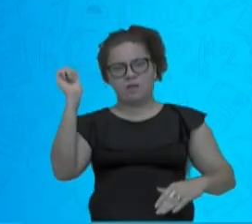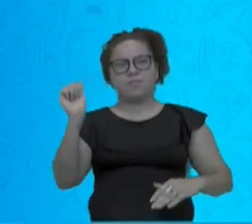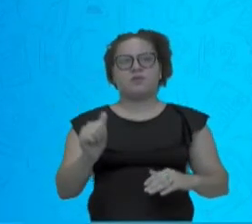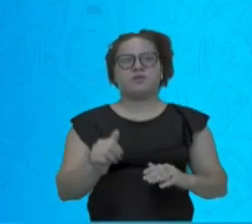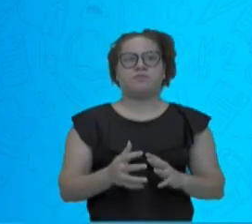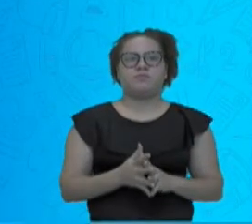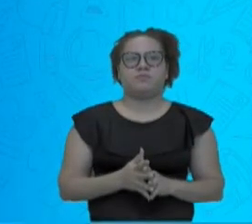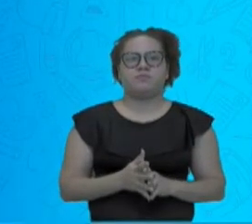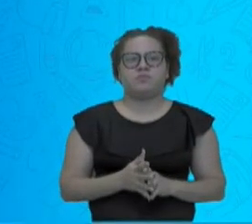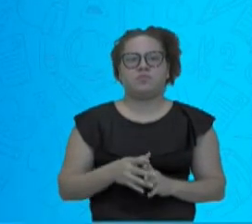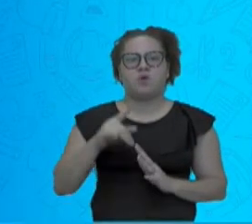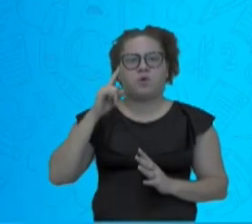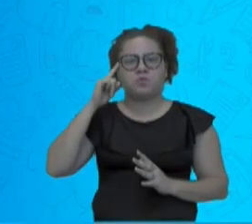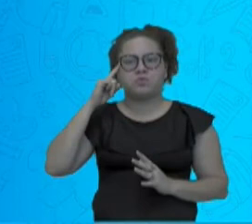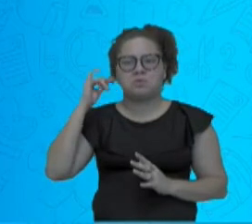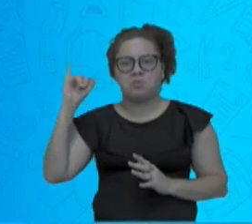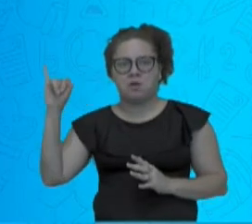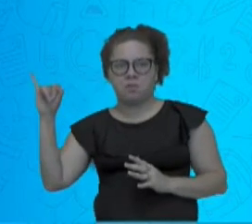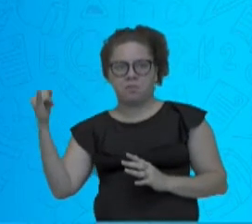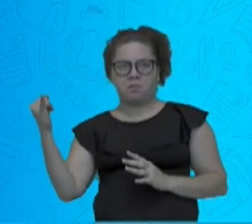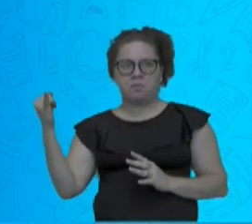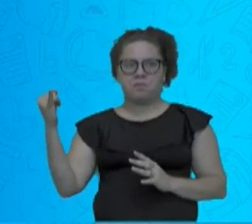Mas olha o Japão aqui, ó.